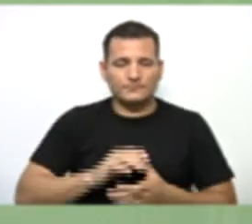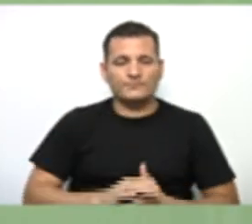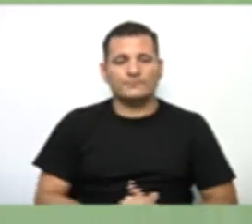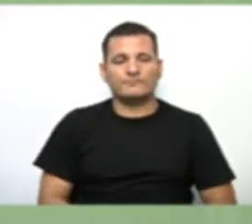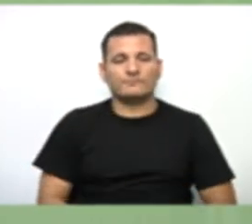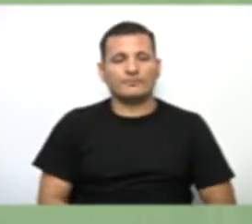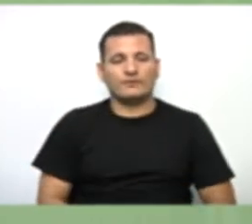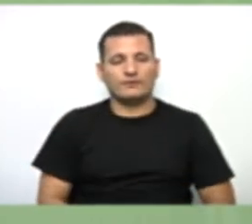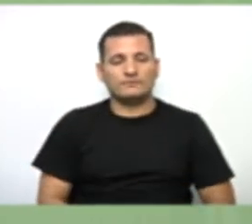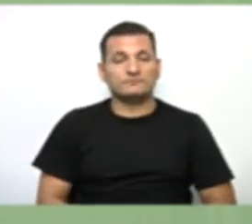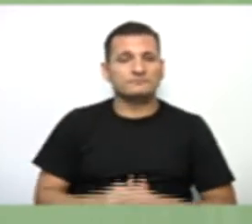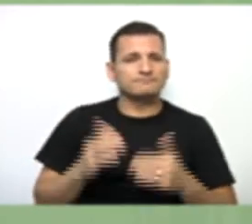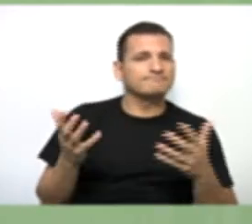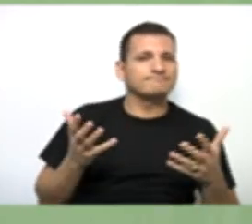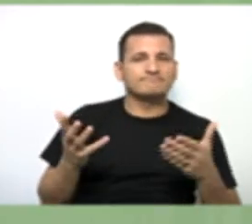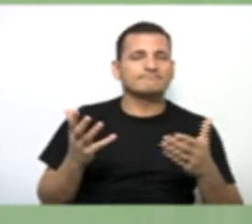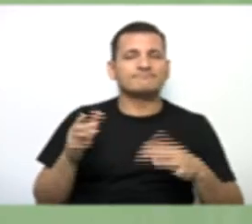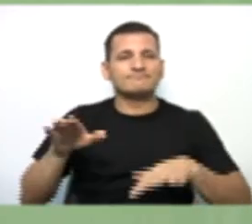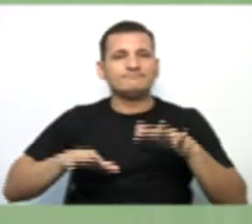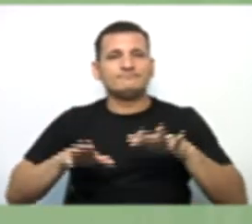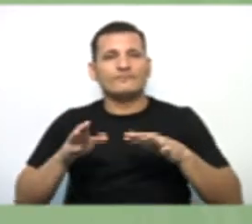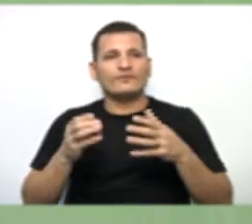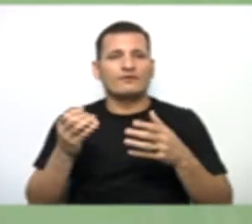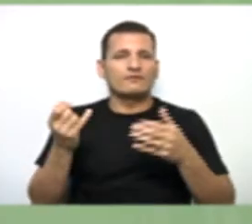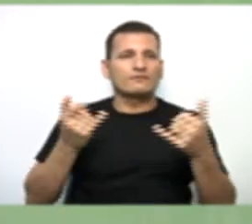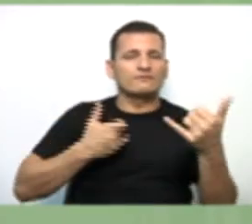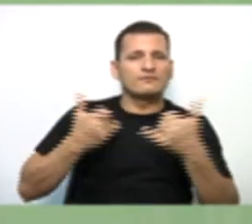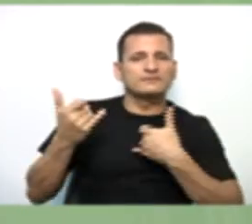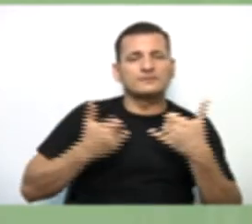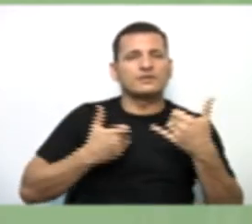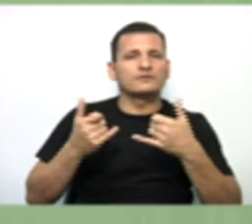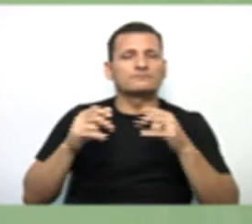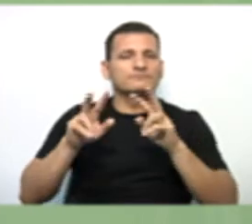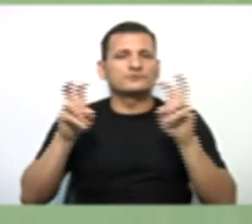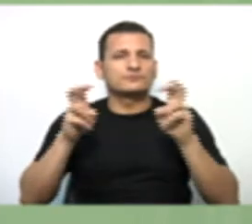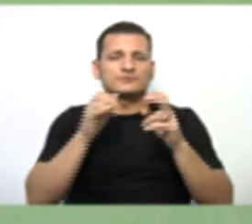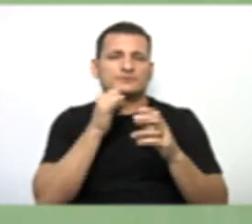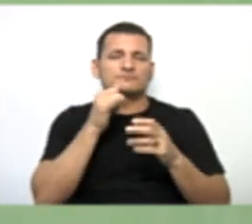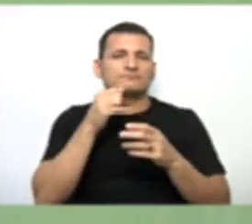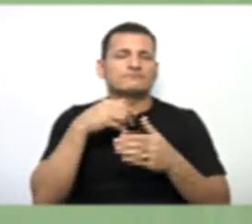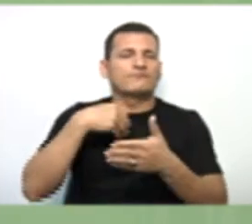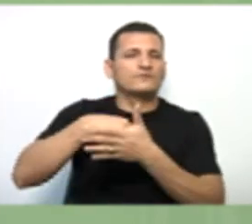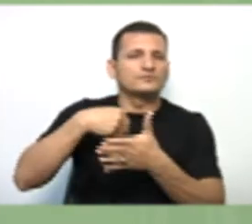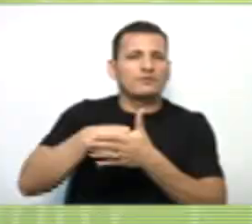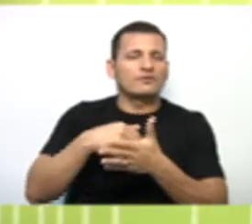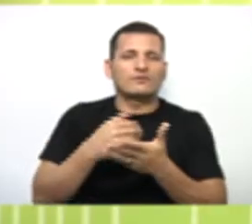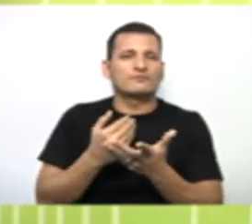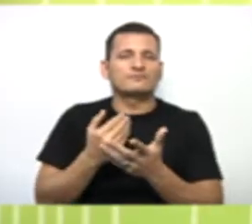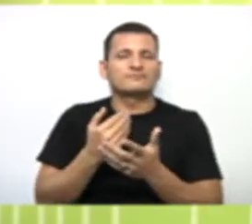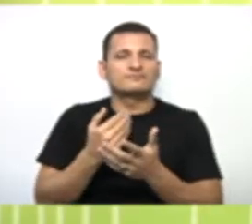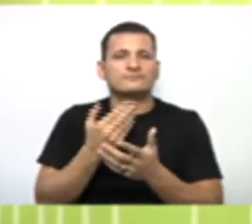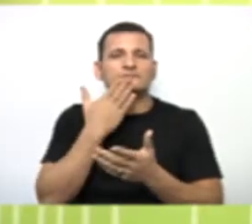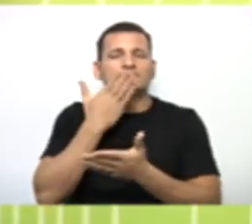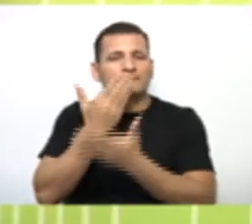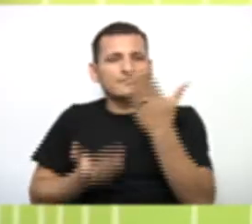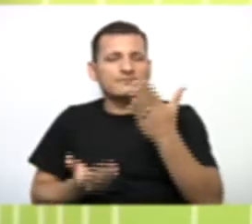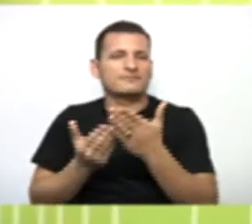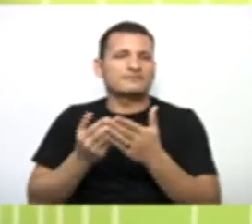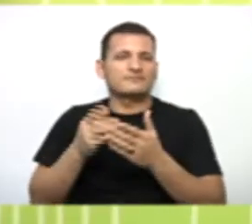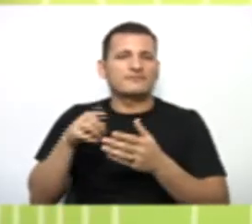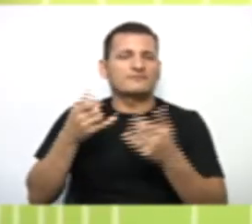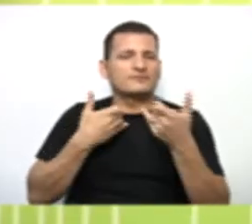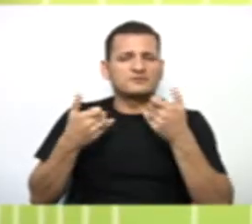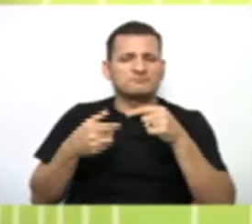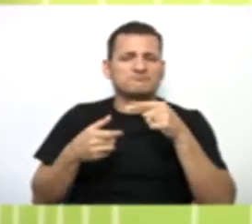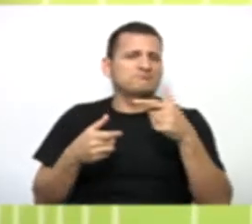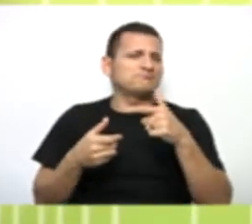aí, né, de repente chegam informações sobre, vamos lá, o time de futebol, o teu time perdeu, ou alguma... Essas informações não vão